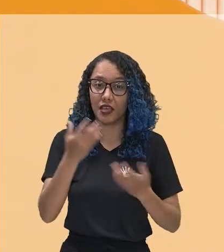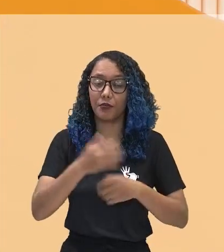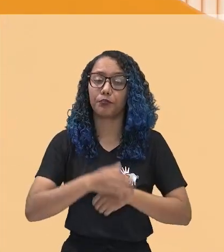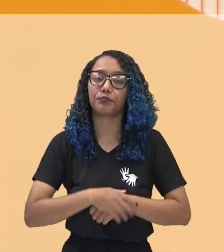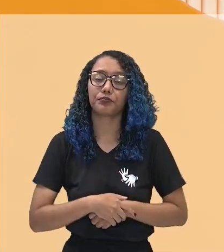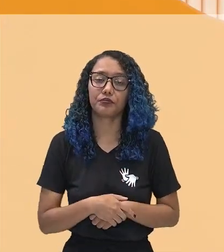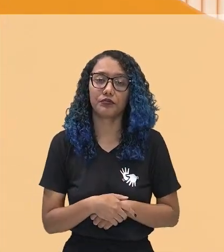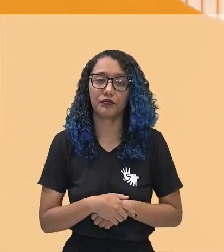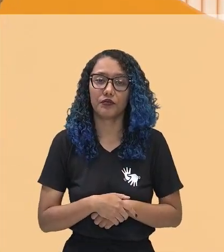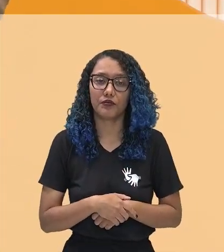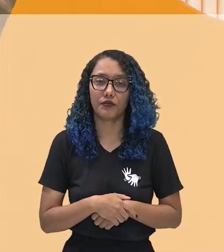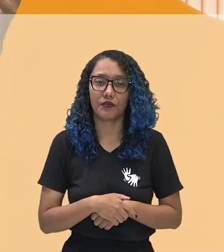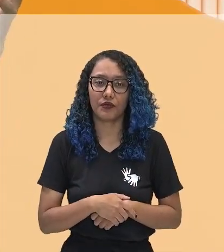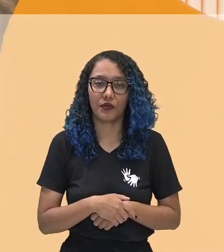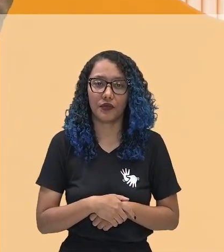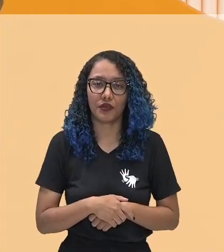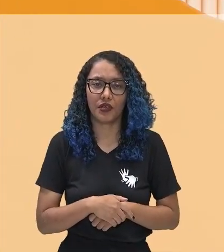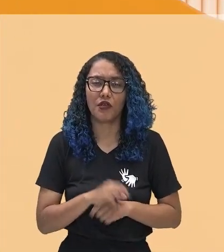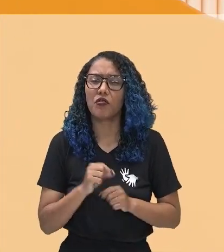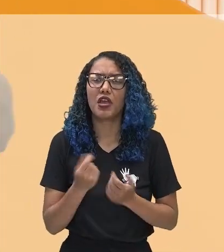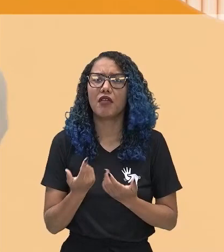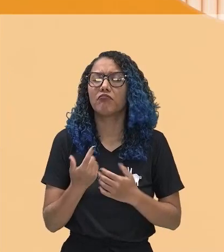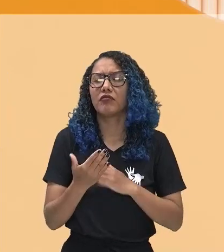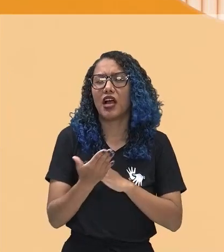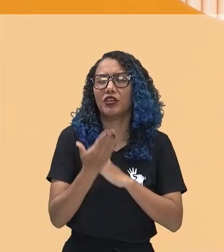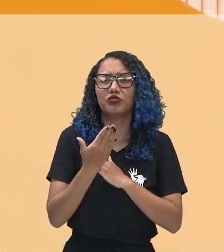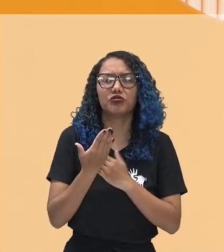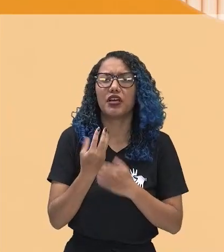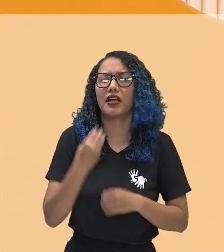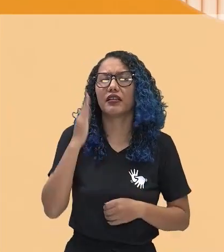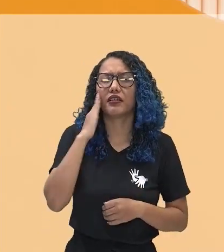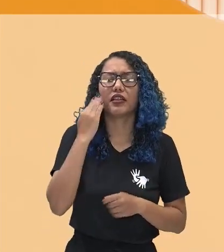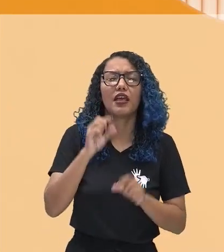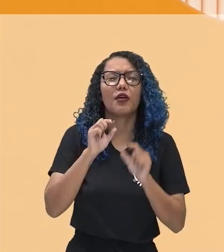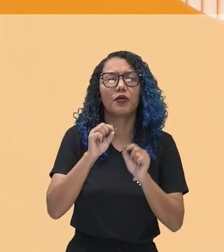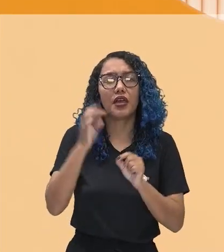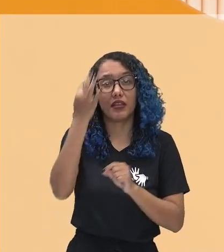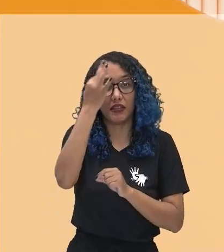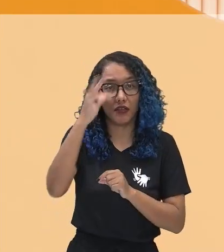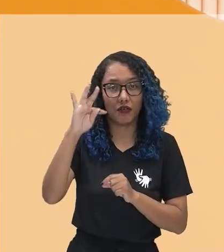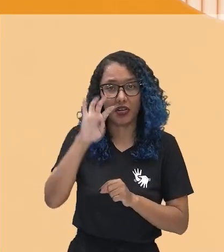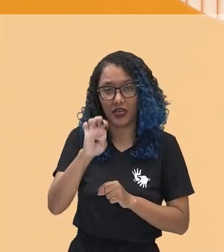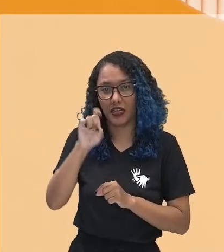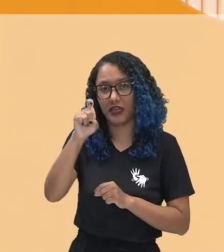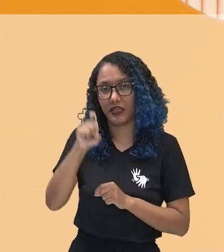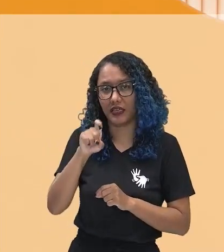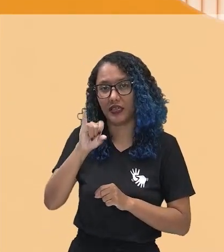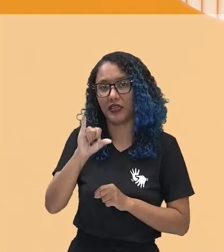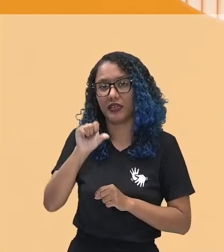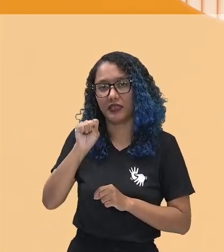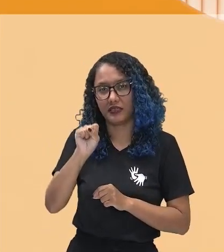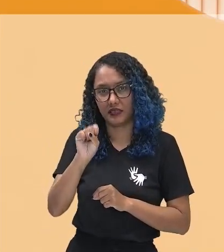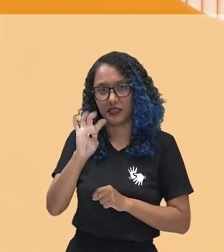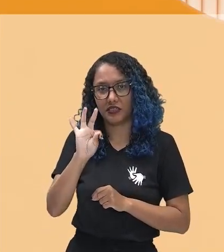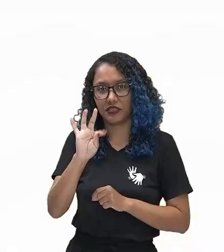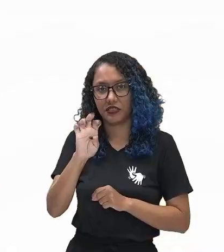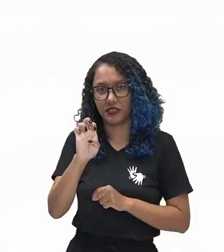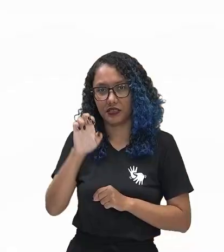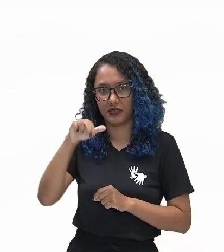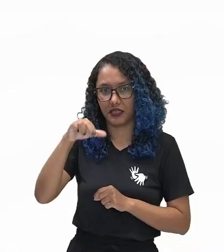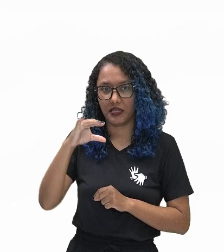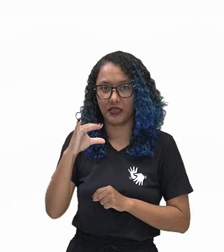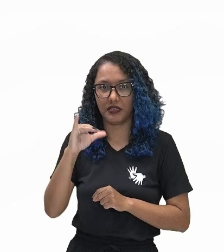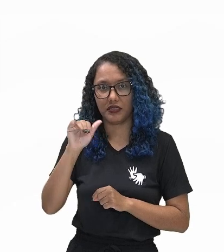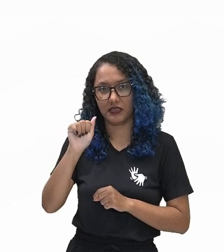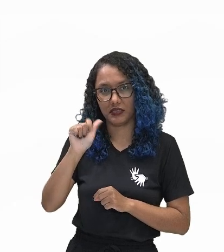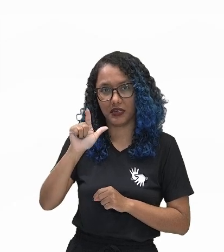isso, então, é o existencialismo. Há uma corrente filosófica chamada existencialismo. Vamos entender o que é